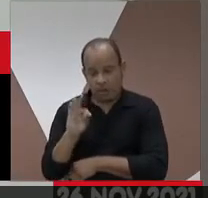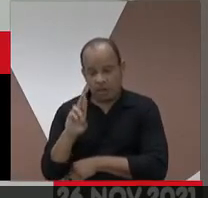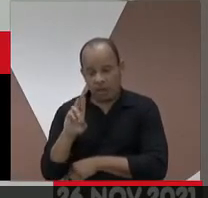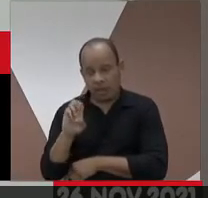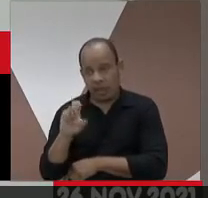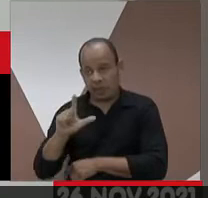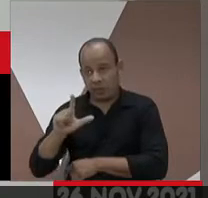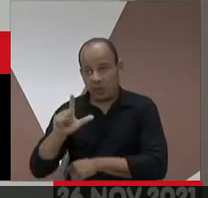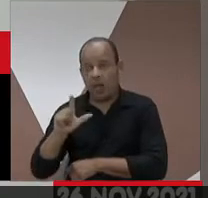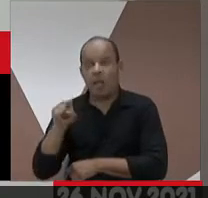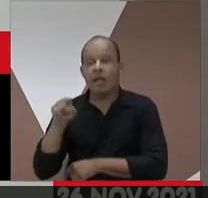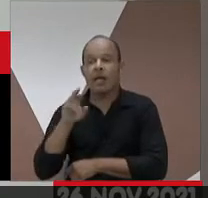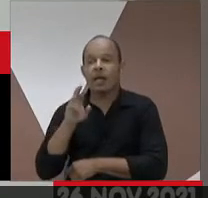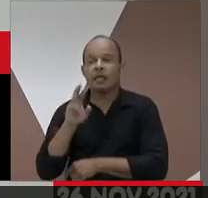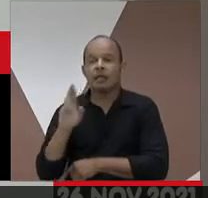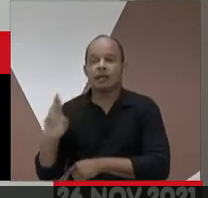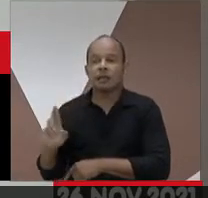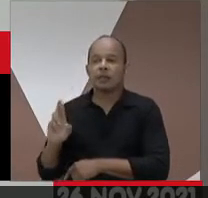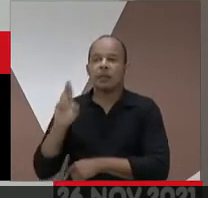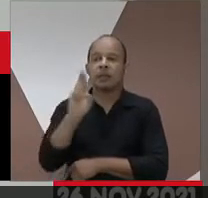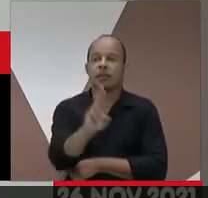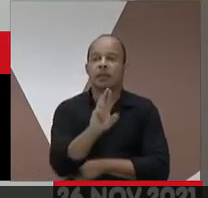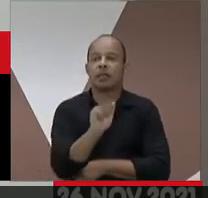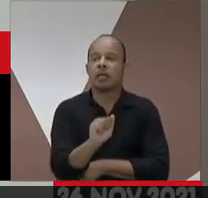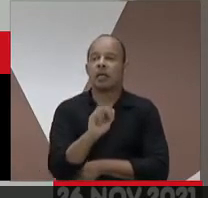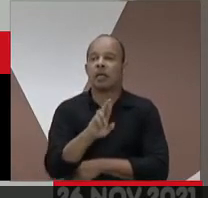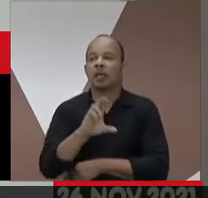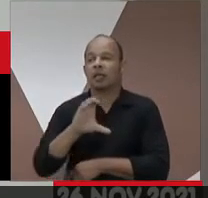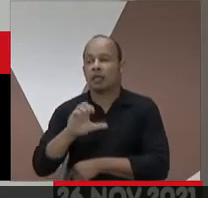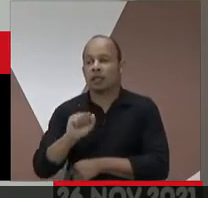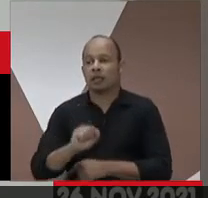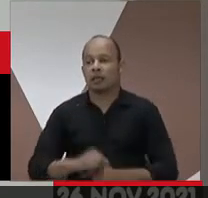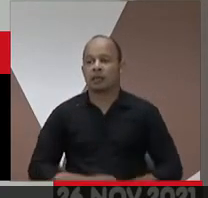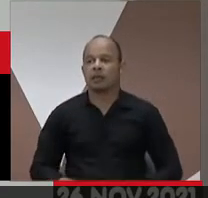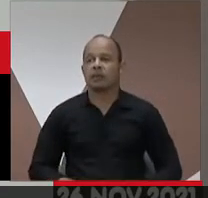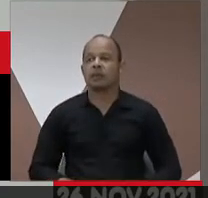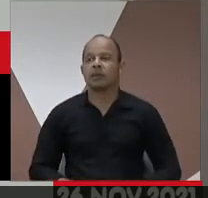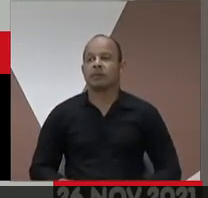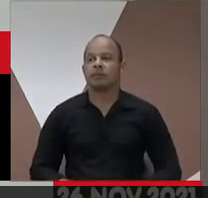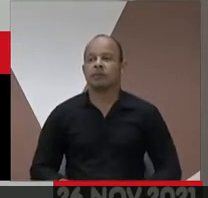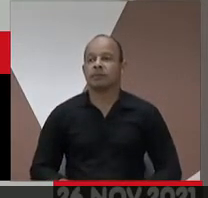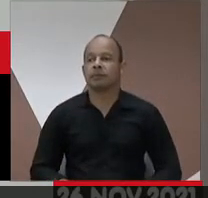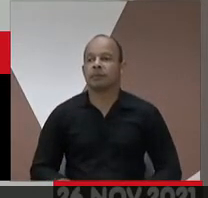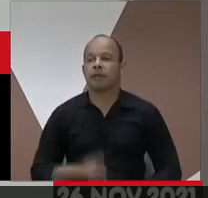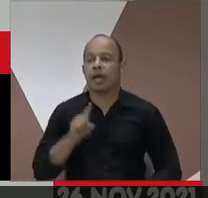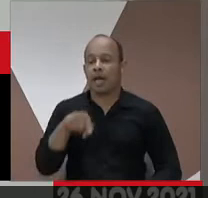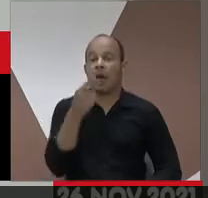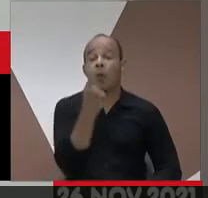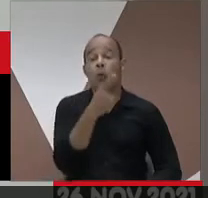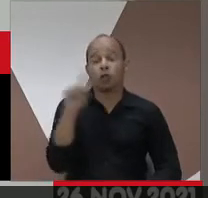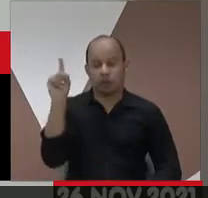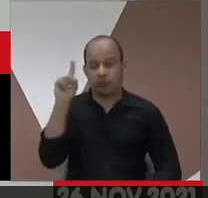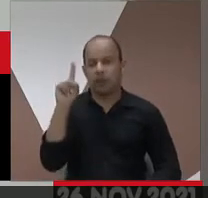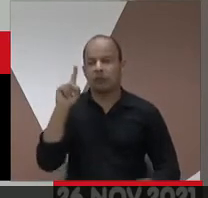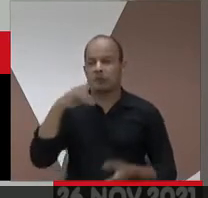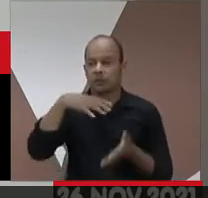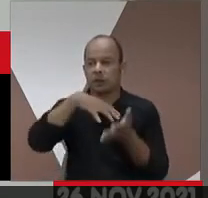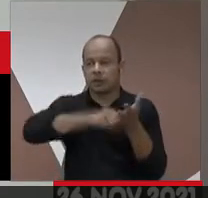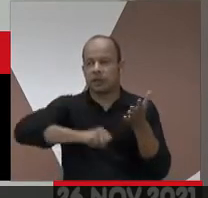representando a Arca Ama Serra. Agora sim, nossa última inscrita para se posicionar.